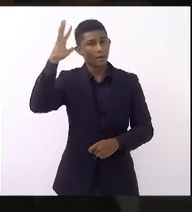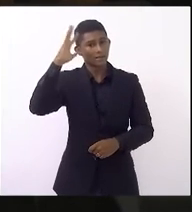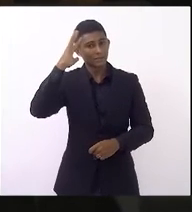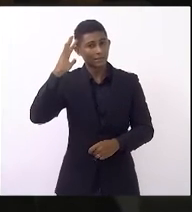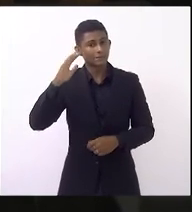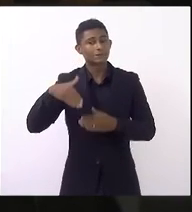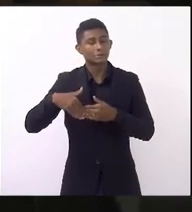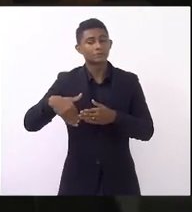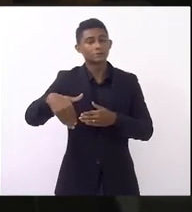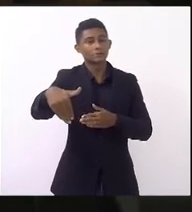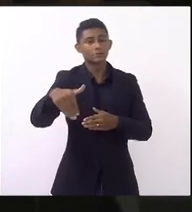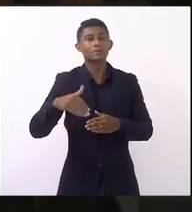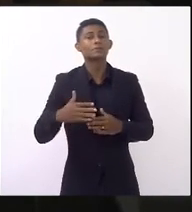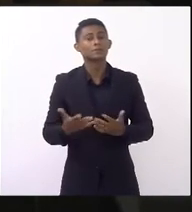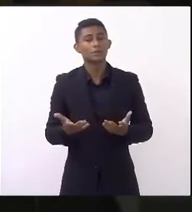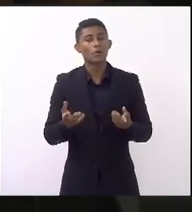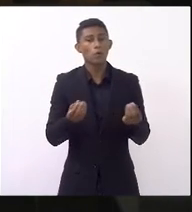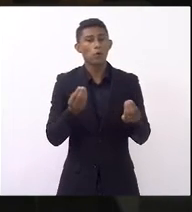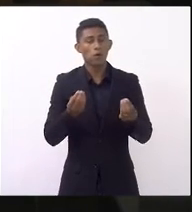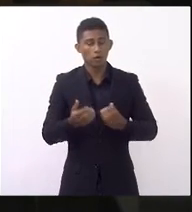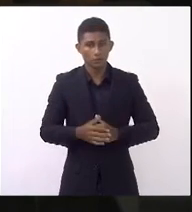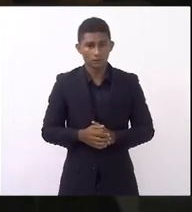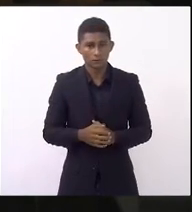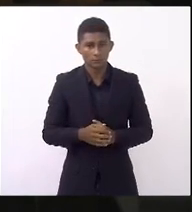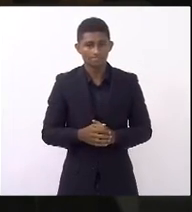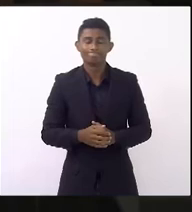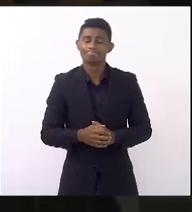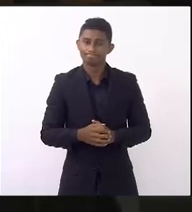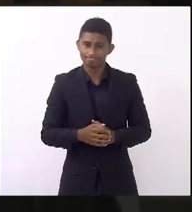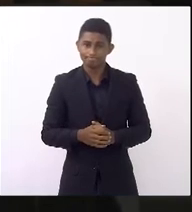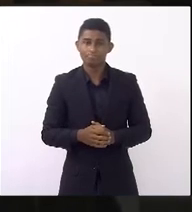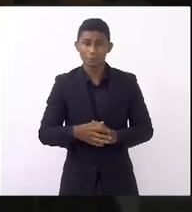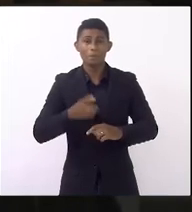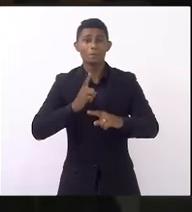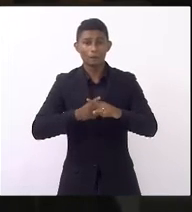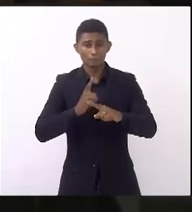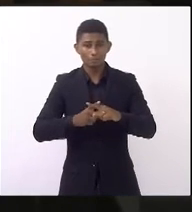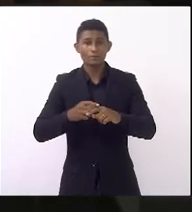não estamos fazendo isso, de forma sistêmica.